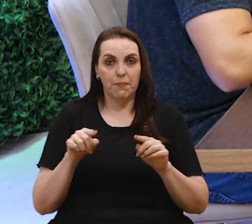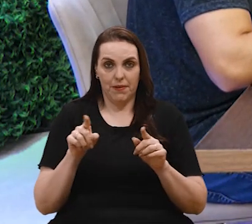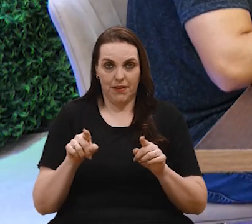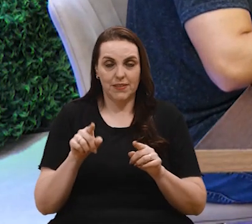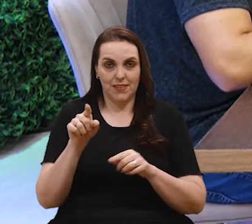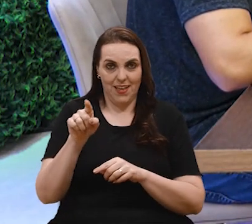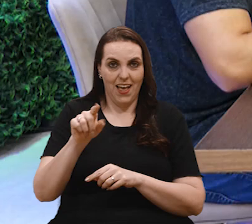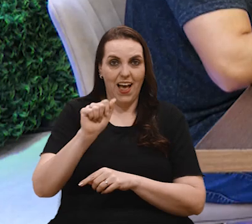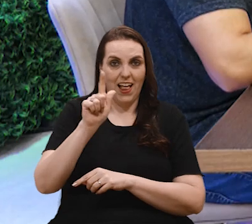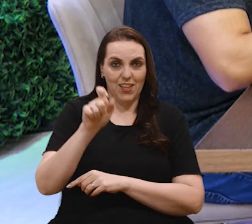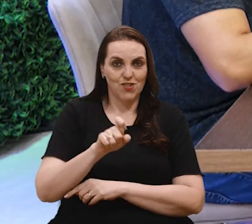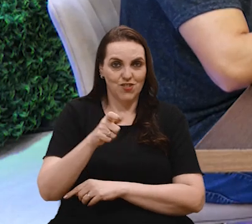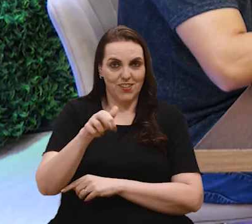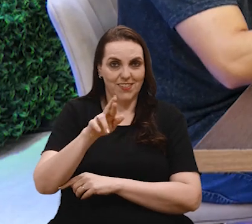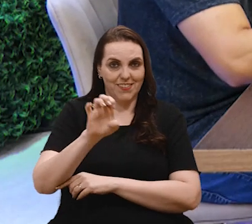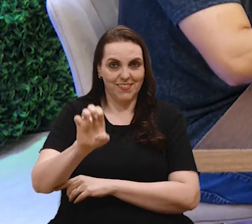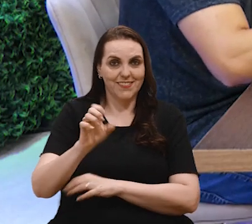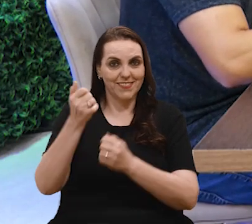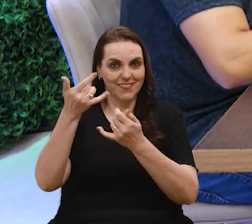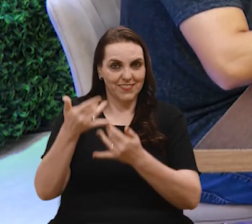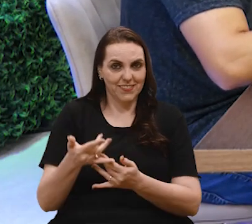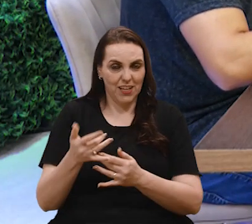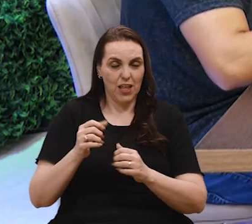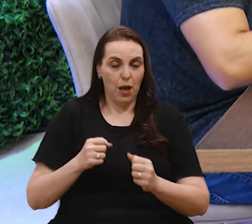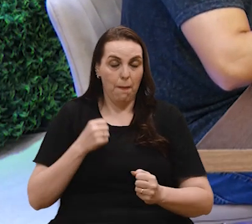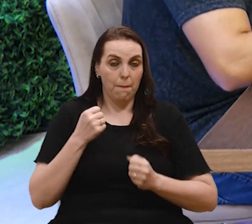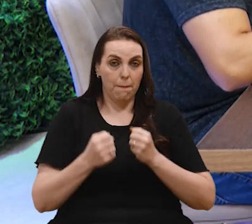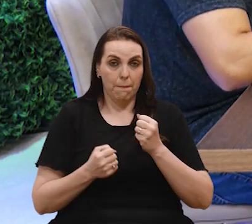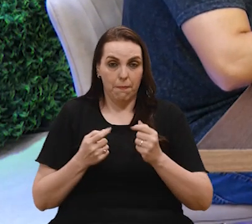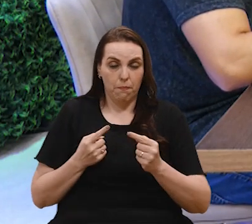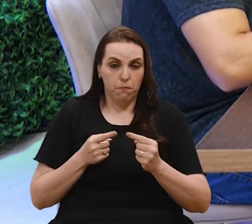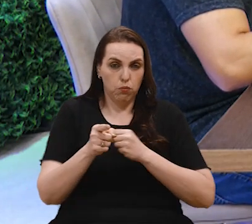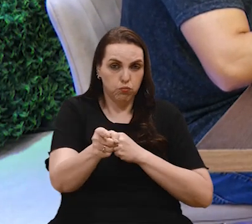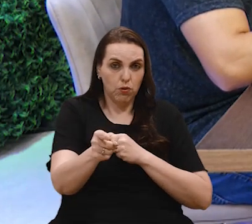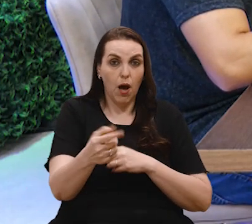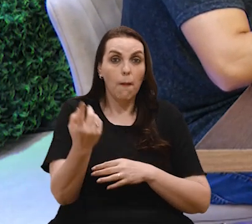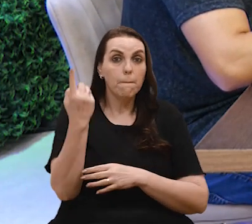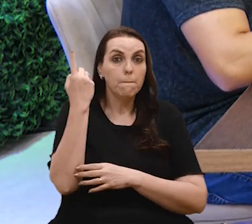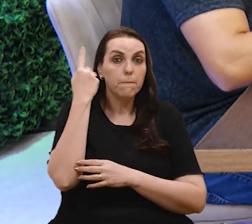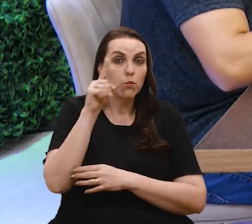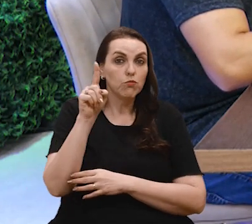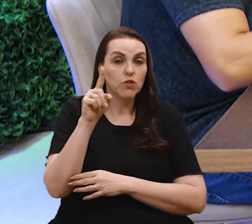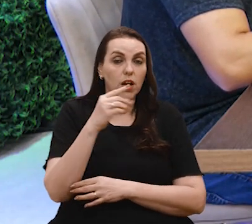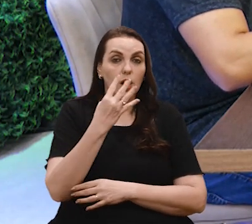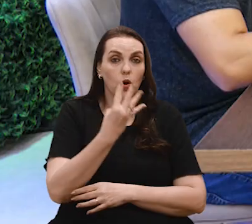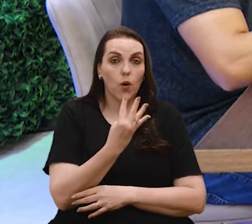Mas quando o Alexandre fala sobre uma maratona por dia, a gente está falando